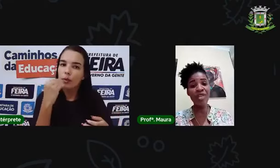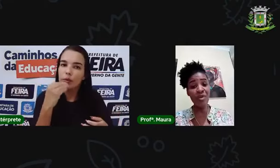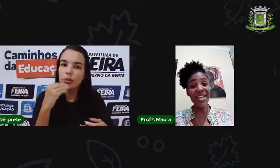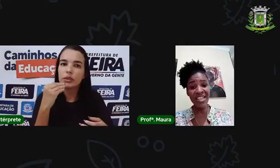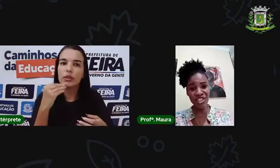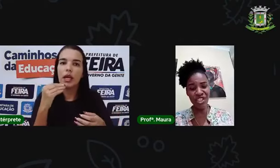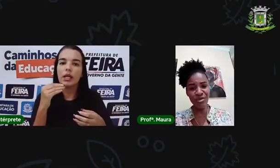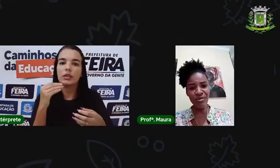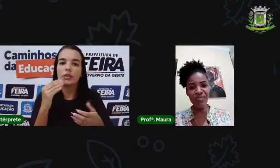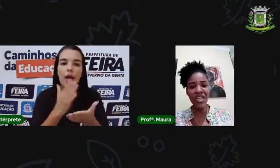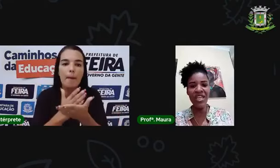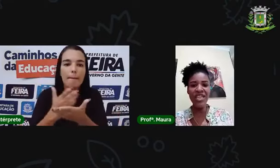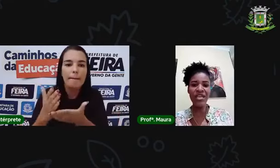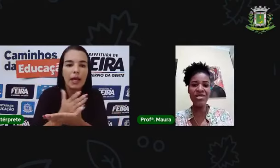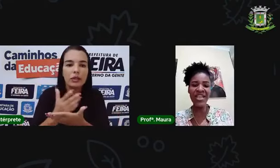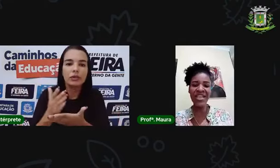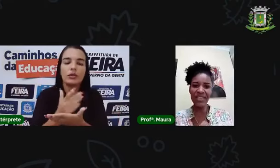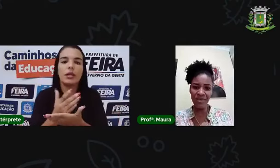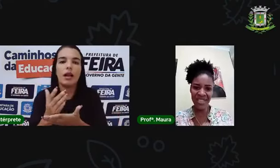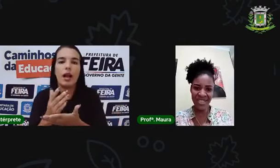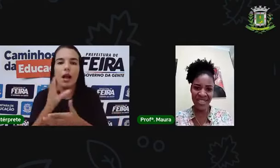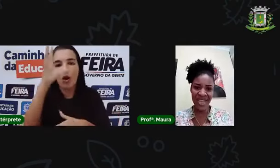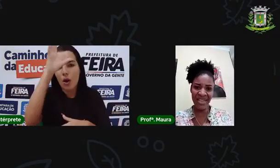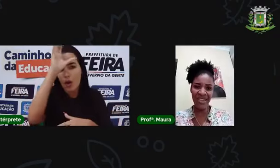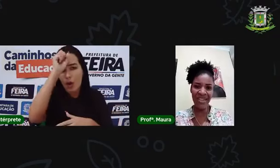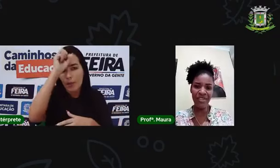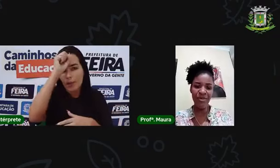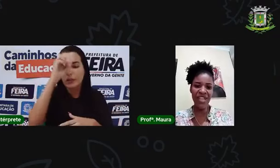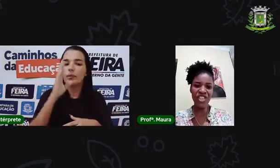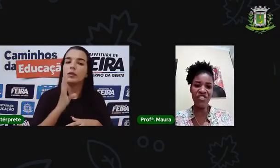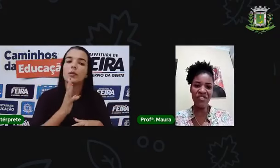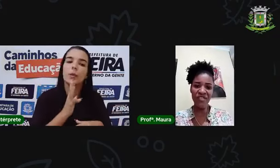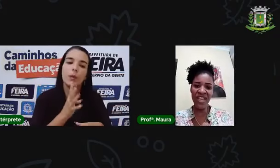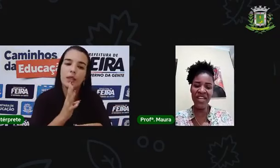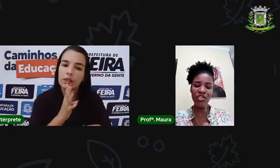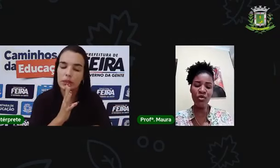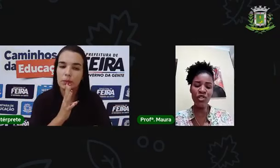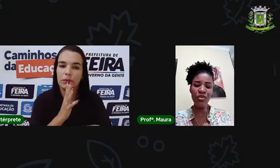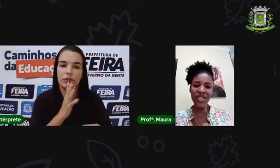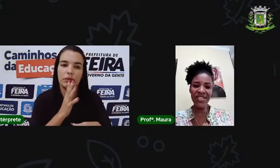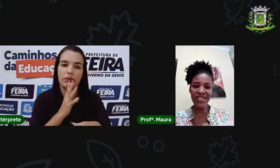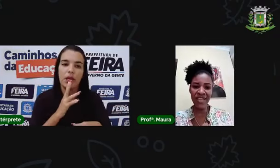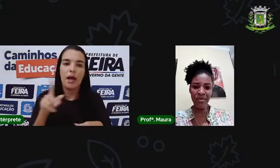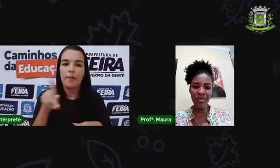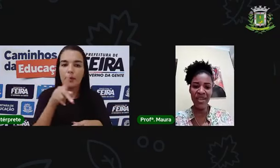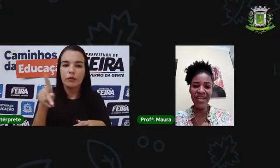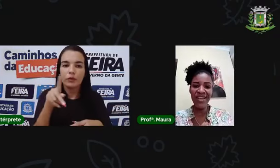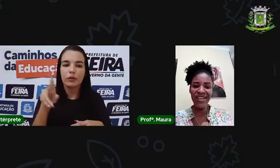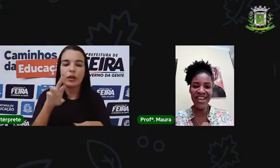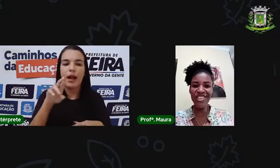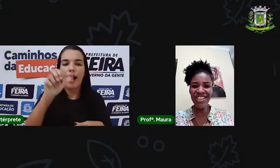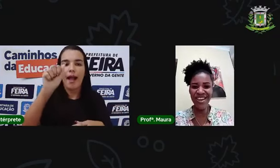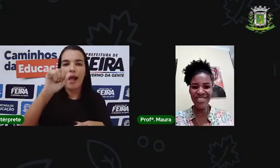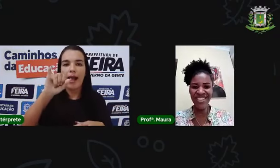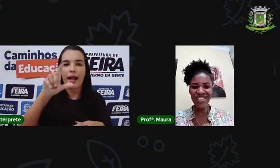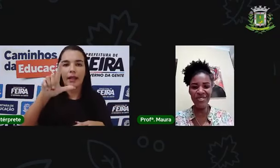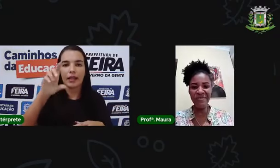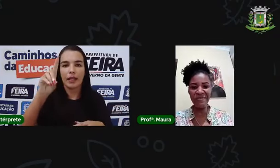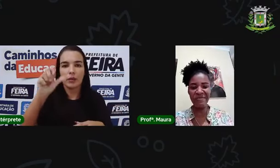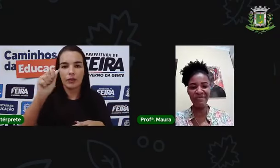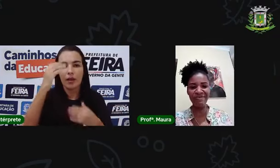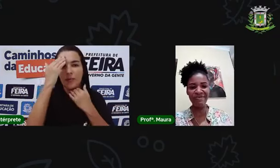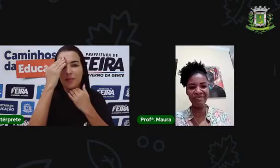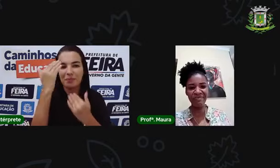partilhar algo que eu acredito e que eu sei que é tão necessária, não é, a gente viver e a gente construir nesse tempo. Gratidão,